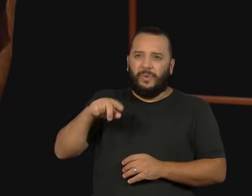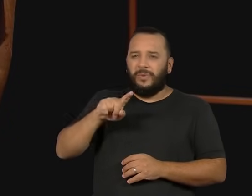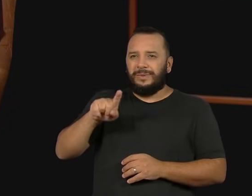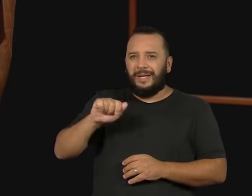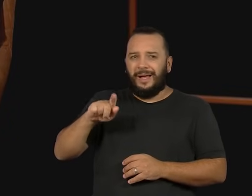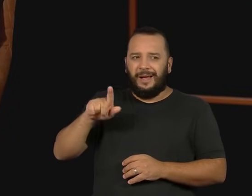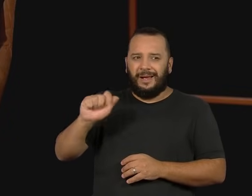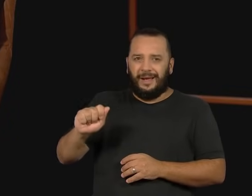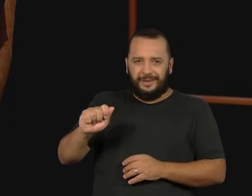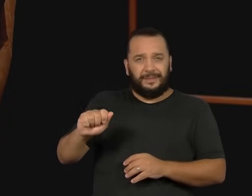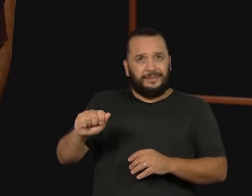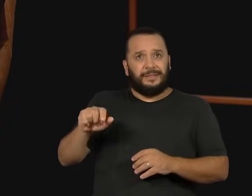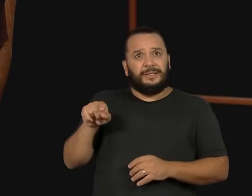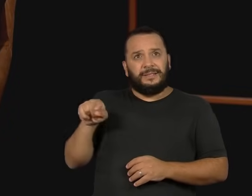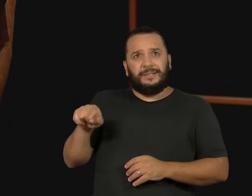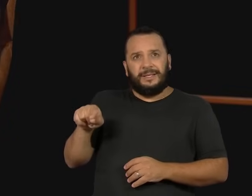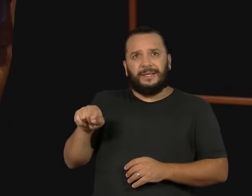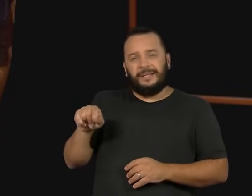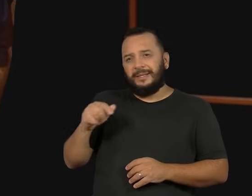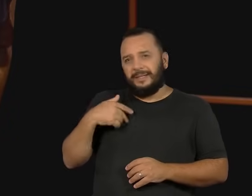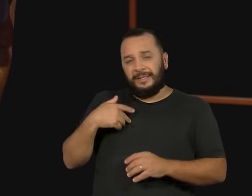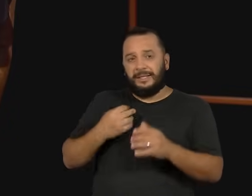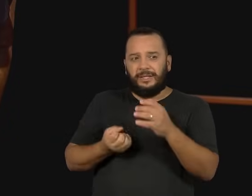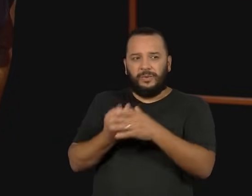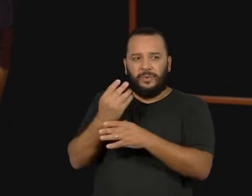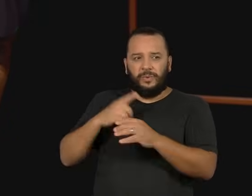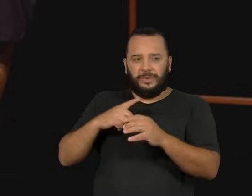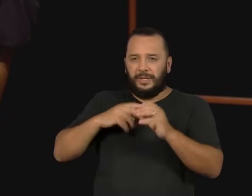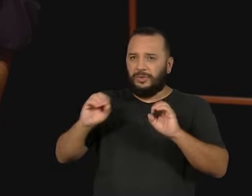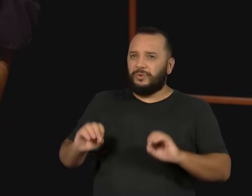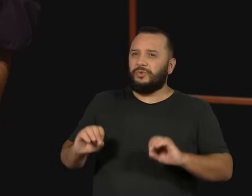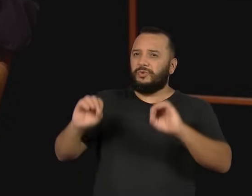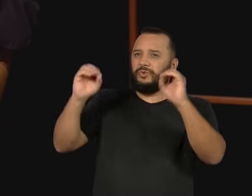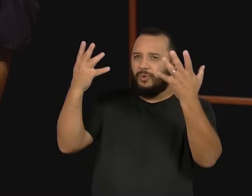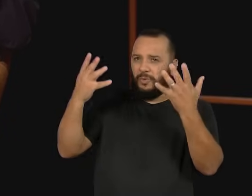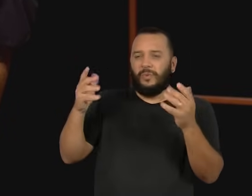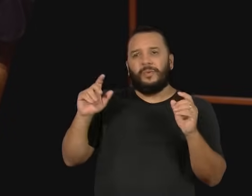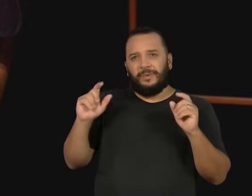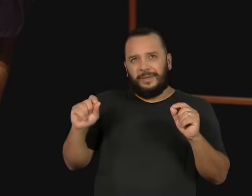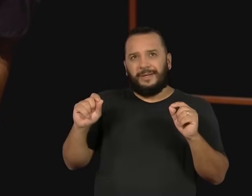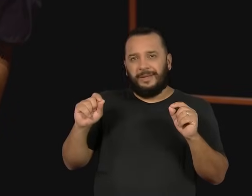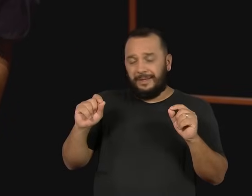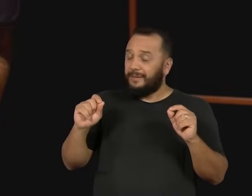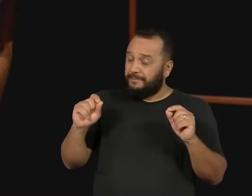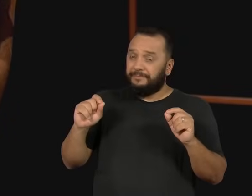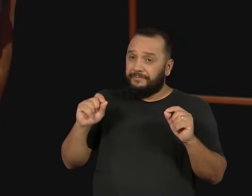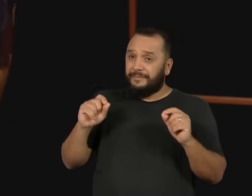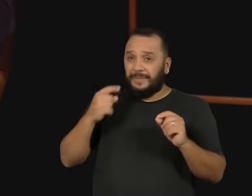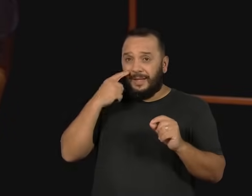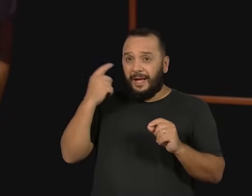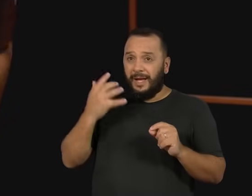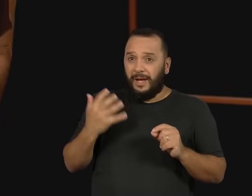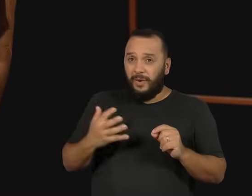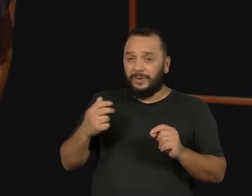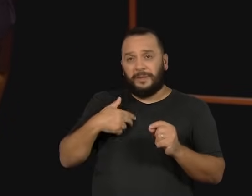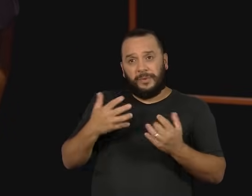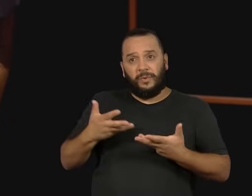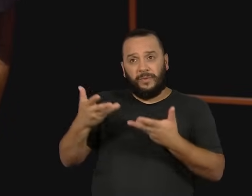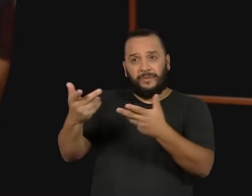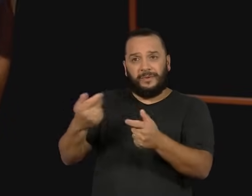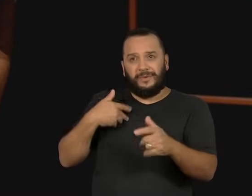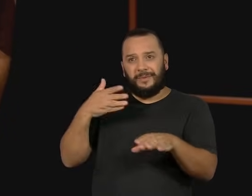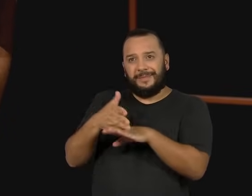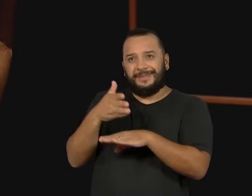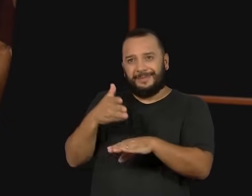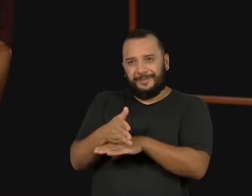pensou esse espetáculo, que resultou o espetáculo Show Dura na Queda, e me convidou para participar,